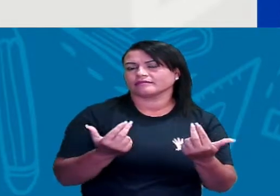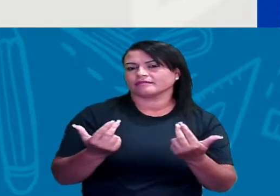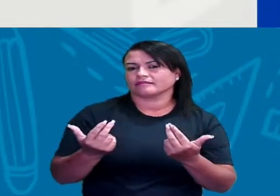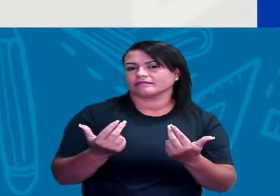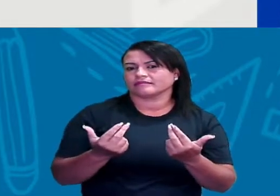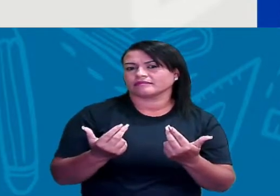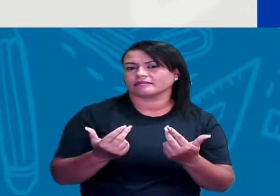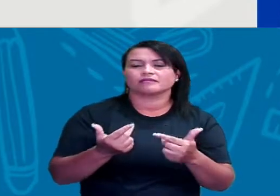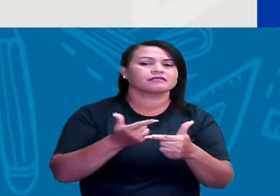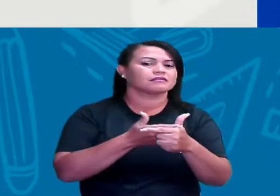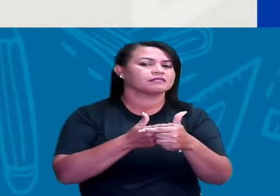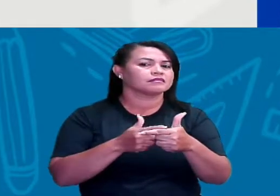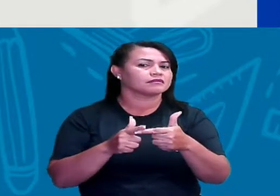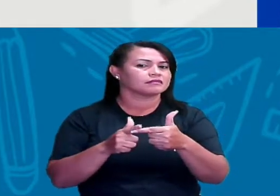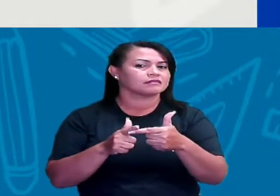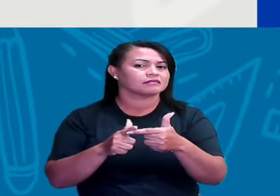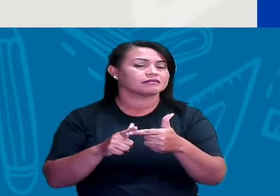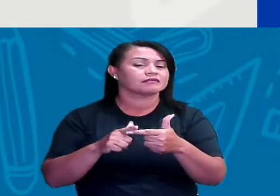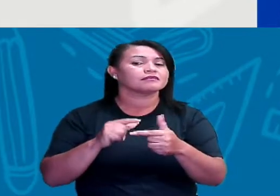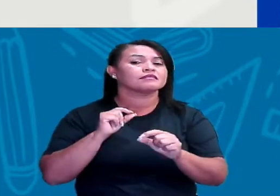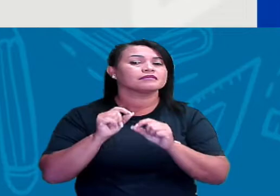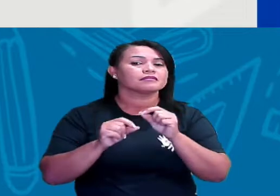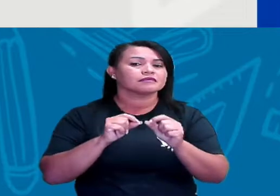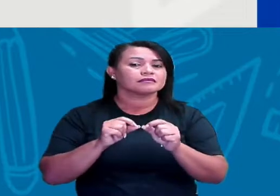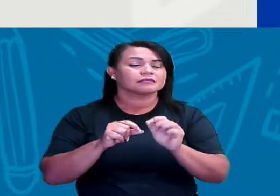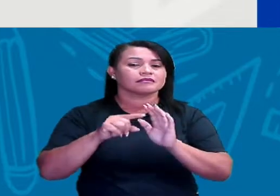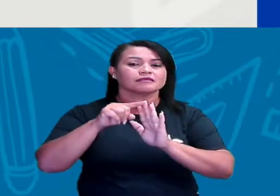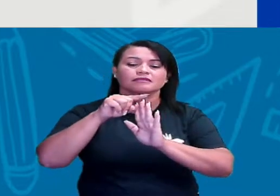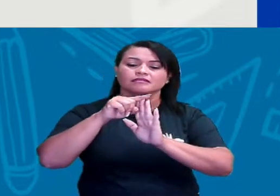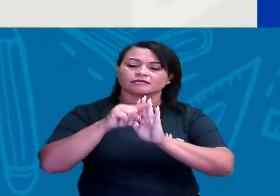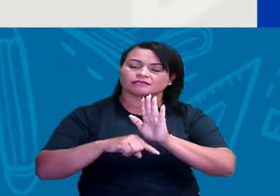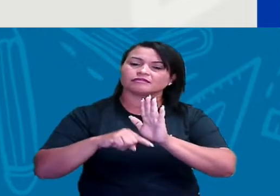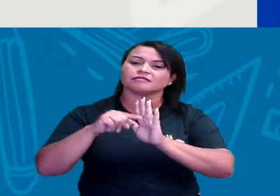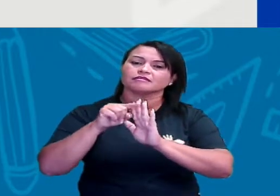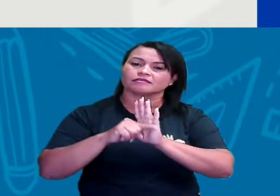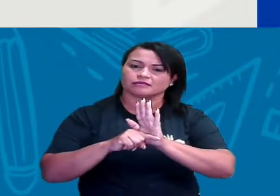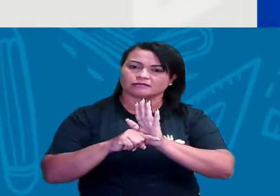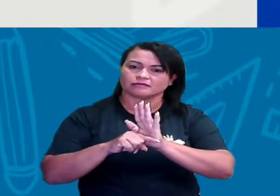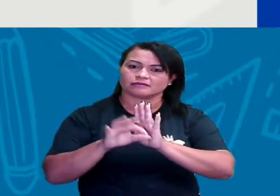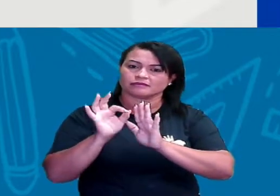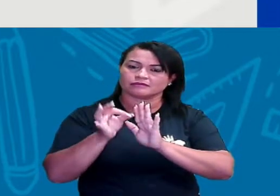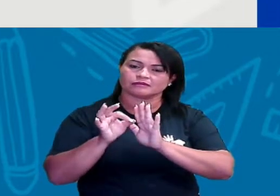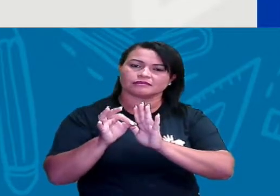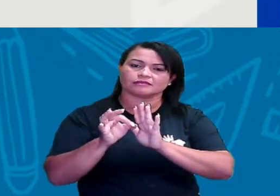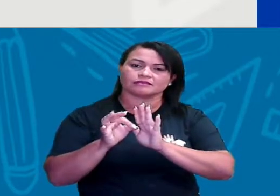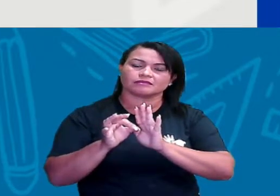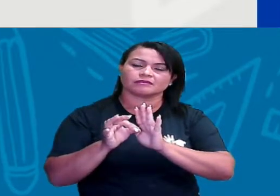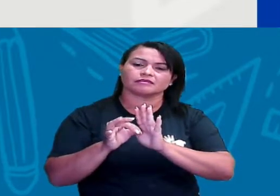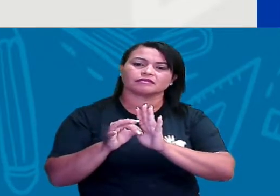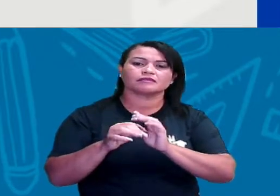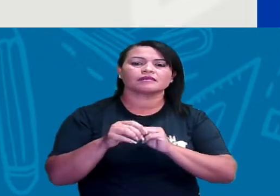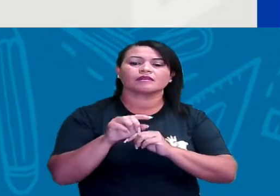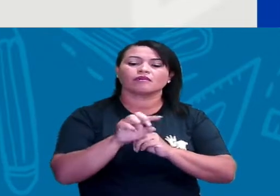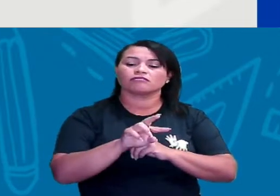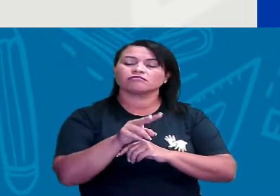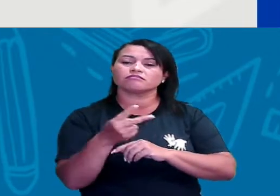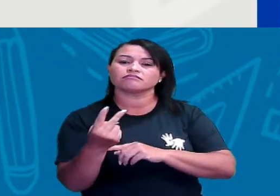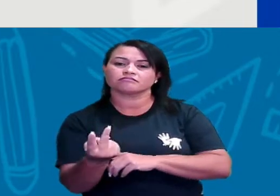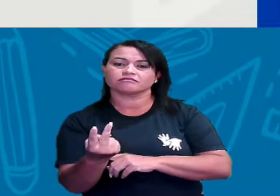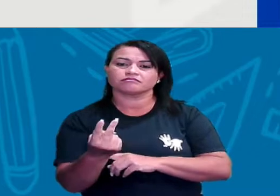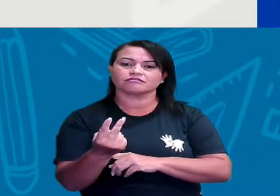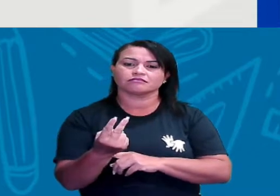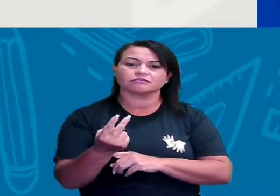na divisão, nós vamos fazer o quê? Subtrair, tá certo? Uma é o inverso da